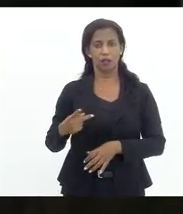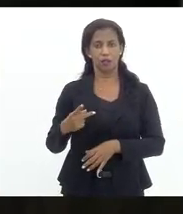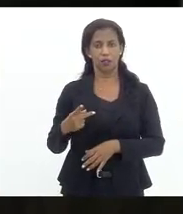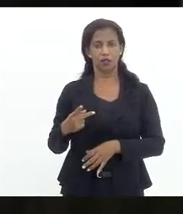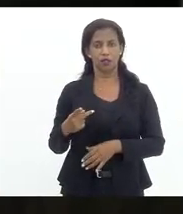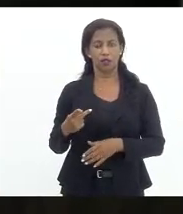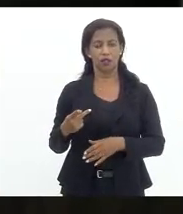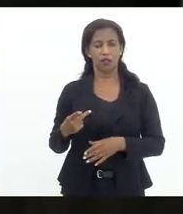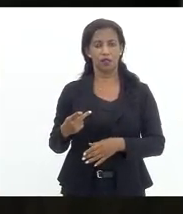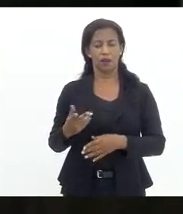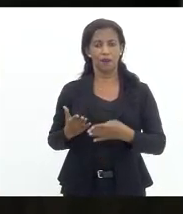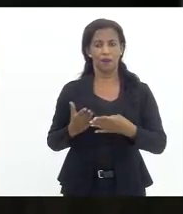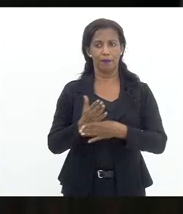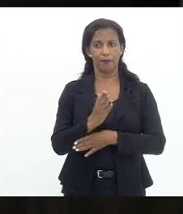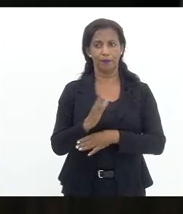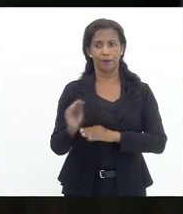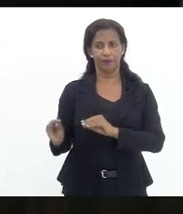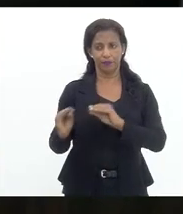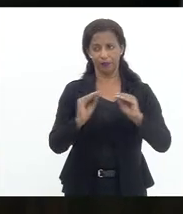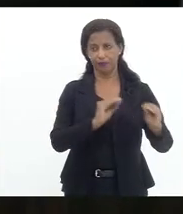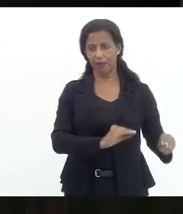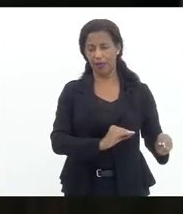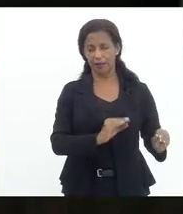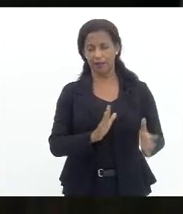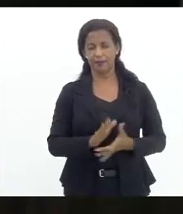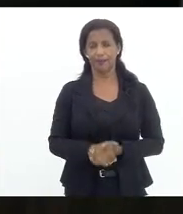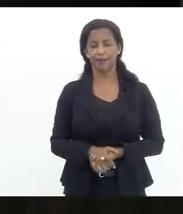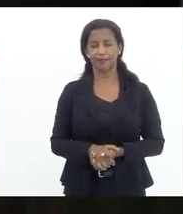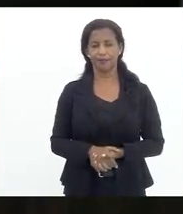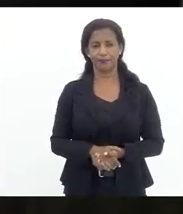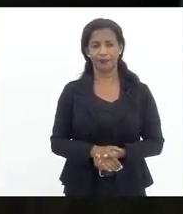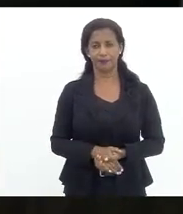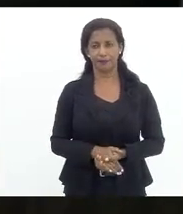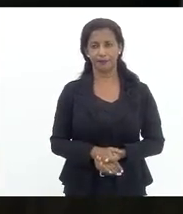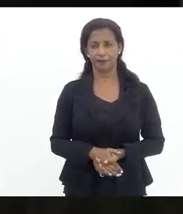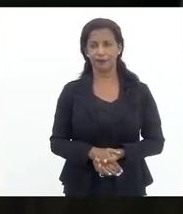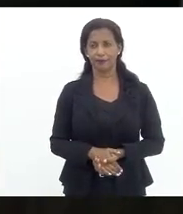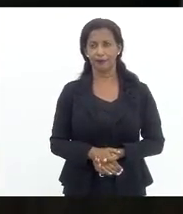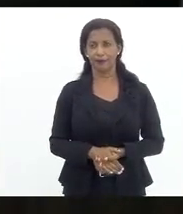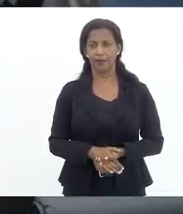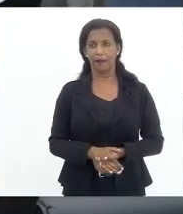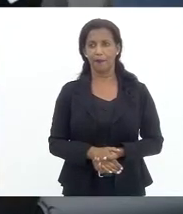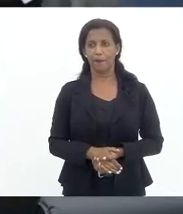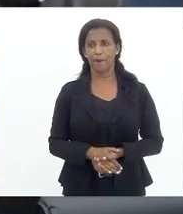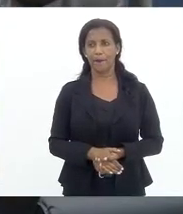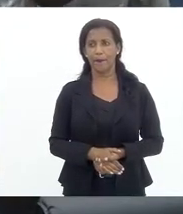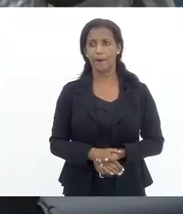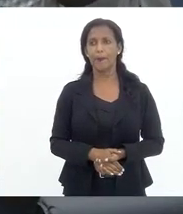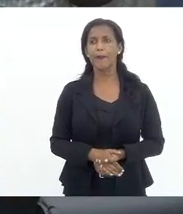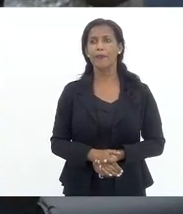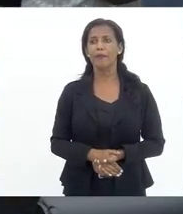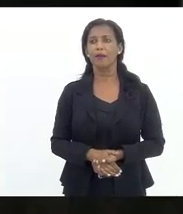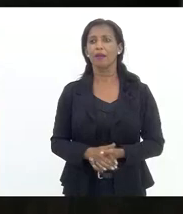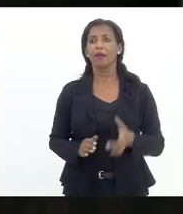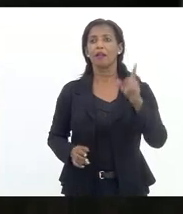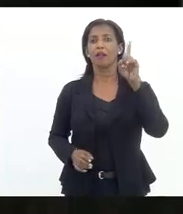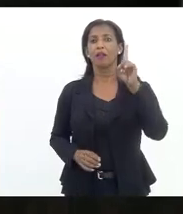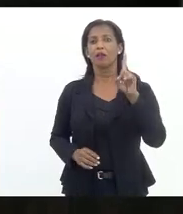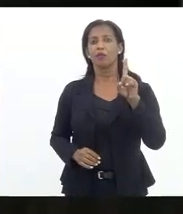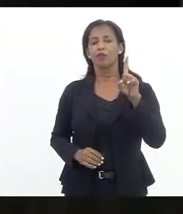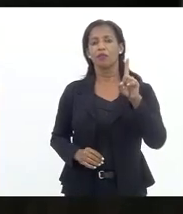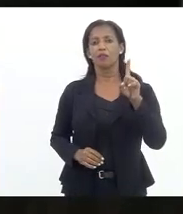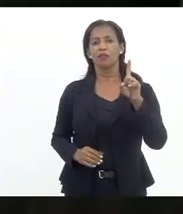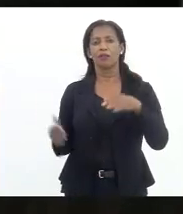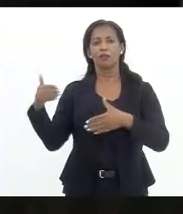aprovam, permaneçam como estão, aprovado, vai a autógrafo. Presidente, queria fazer... Com voto contrário da bancada